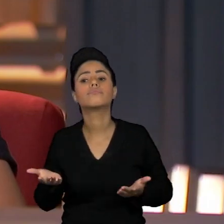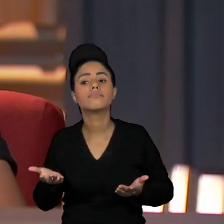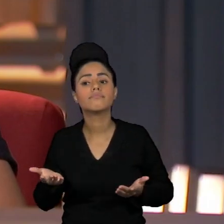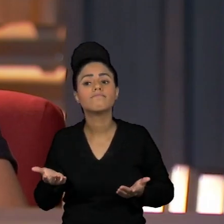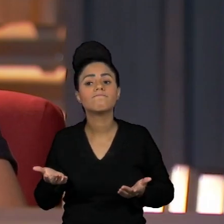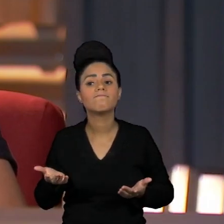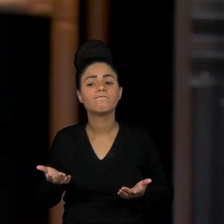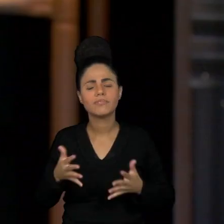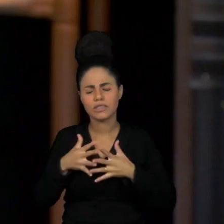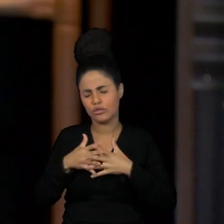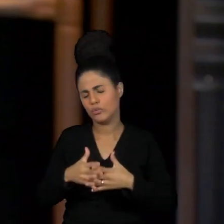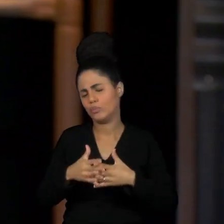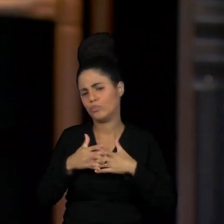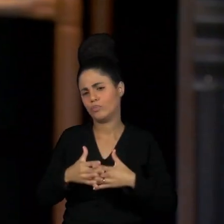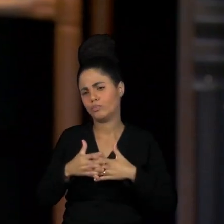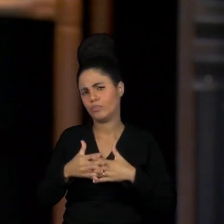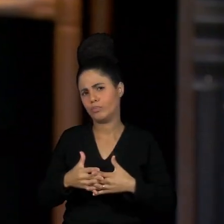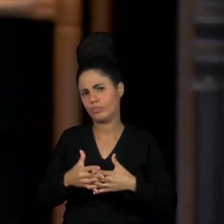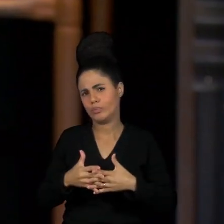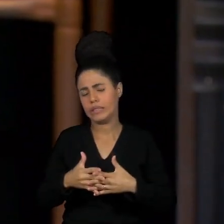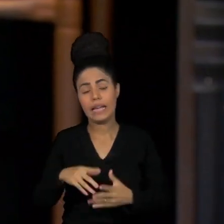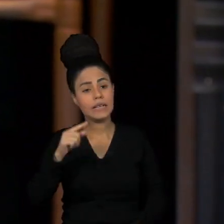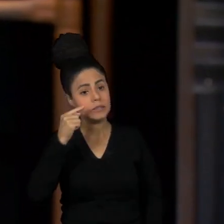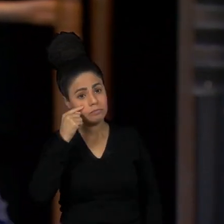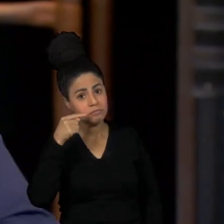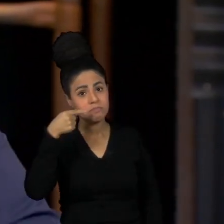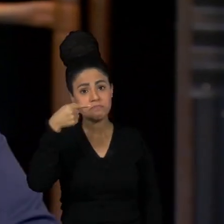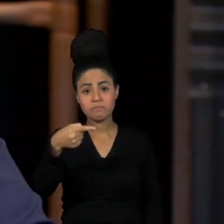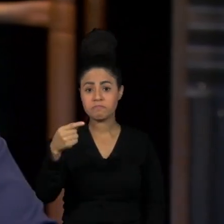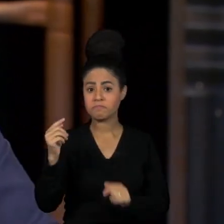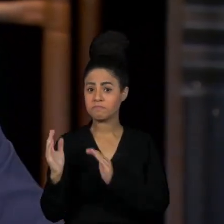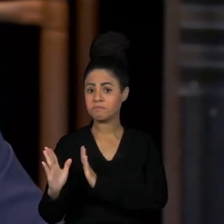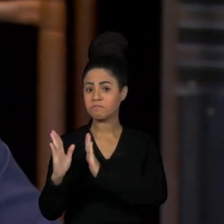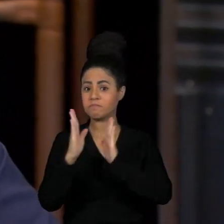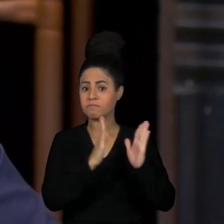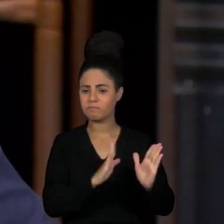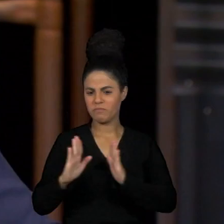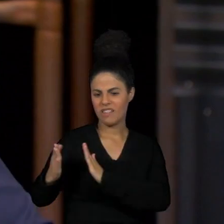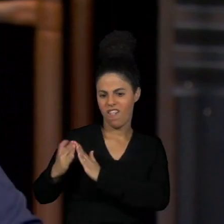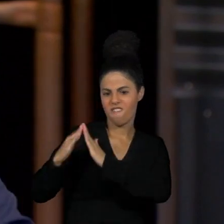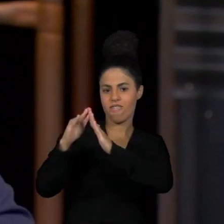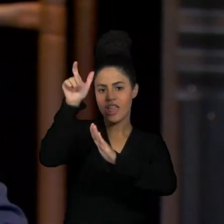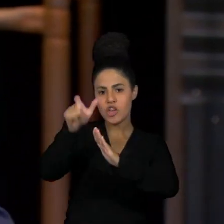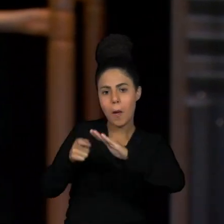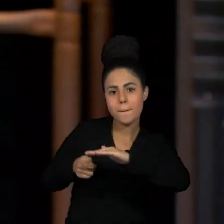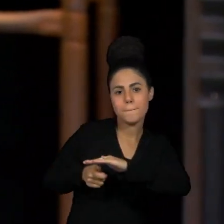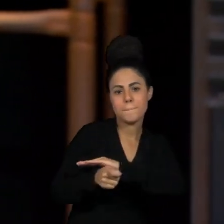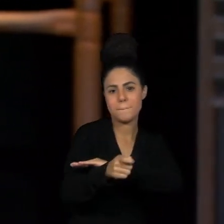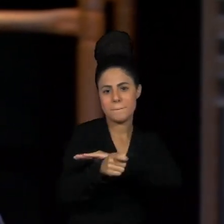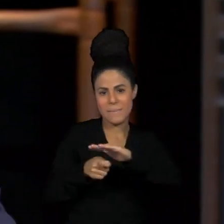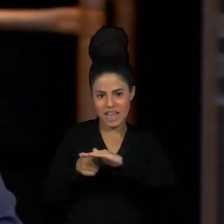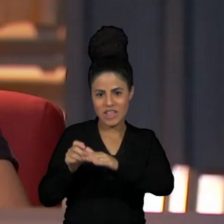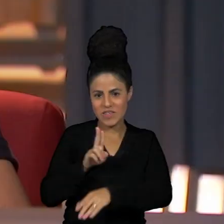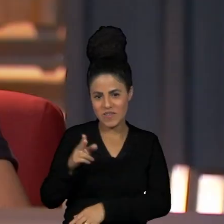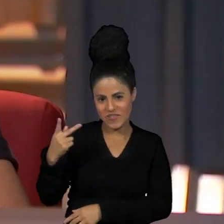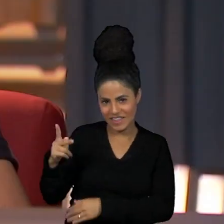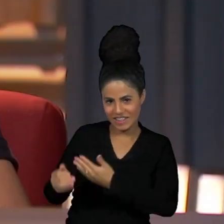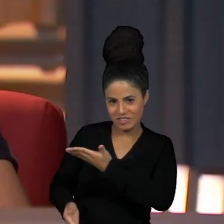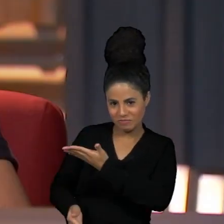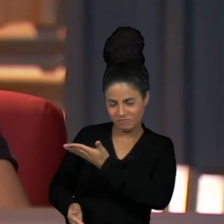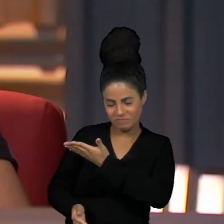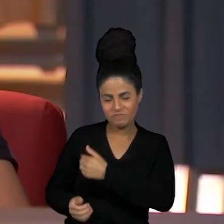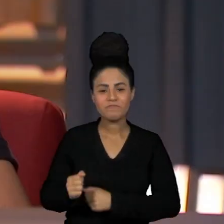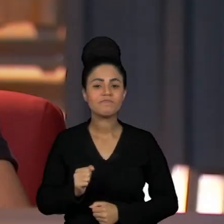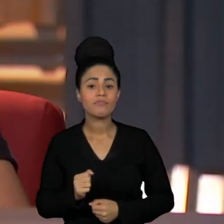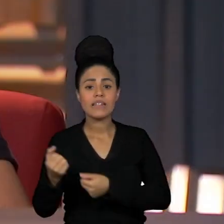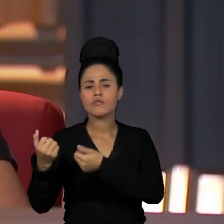muito complicada ainda. Nós vamos ter tempo para isso, porque no próximo bloco, o Favelado Investidor, o nome artístico do meu convidado, Murilo Duarte, ele vai dar